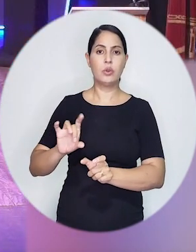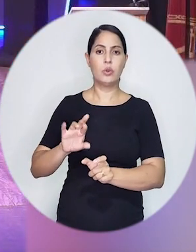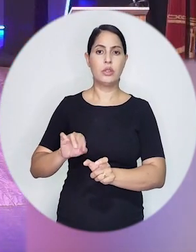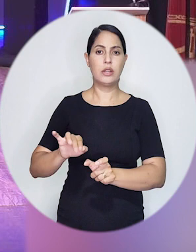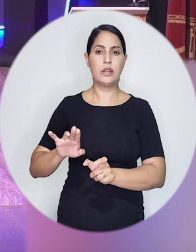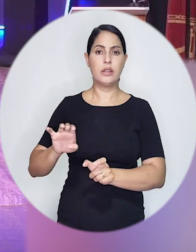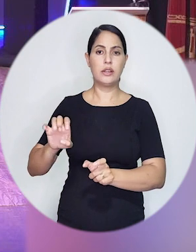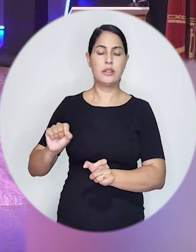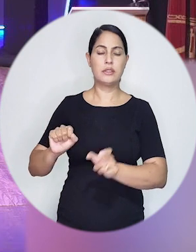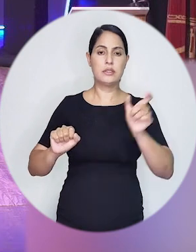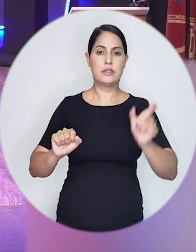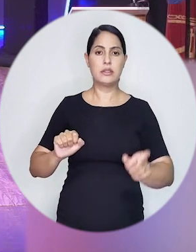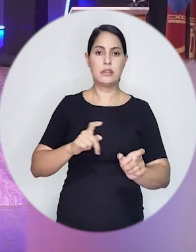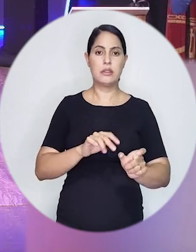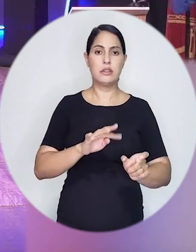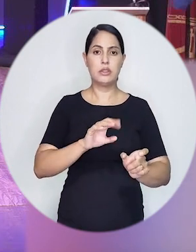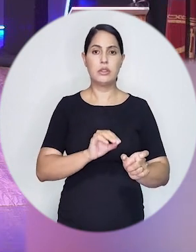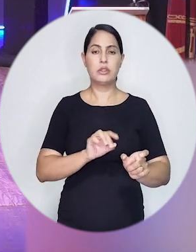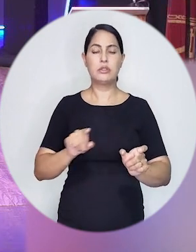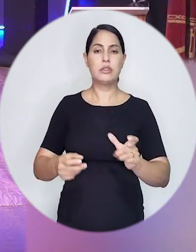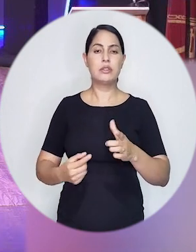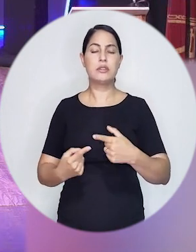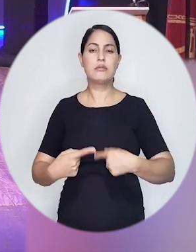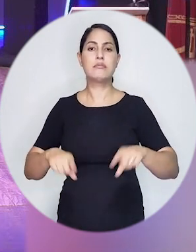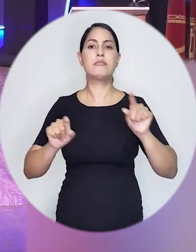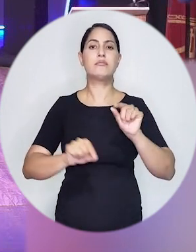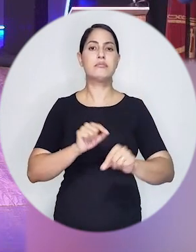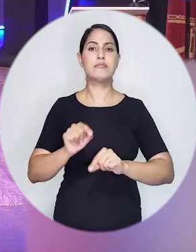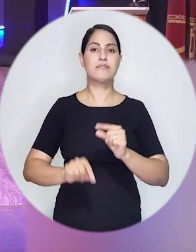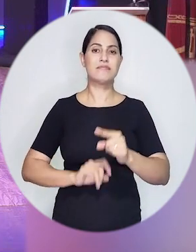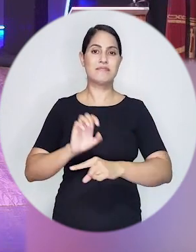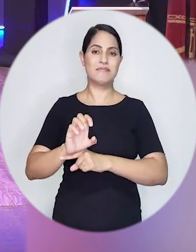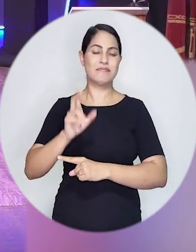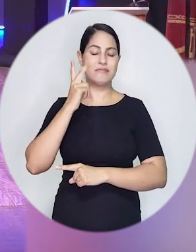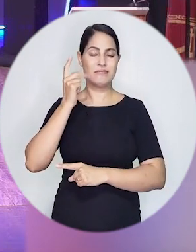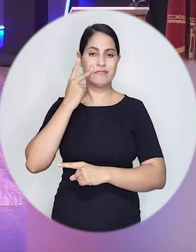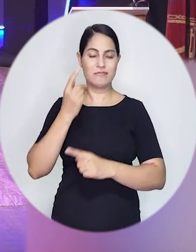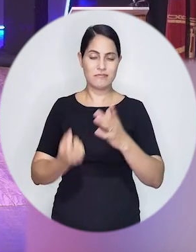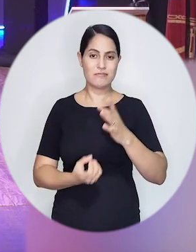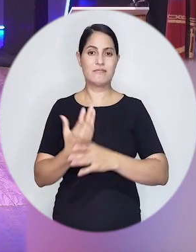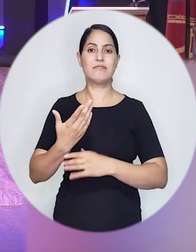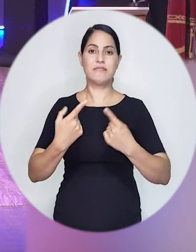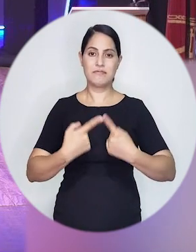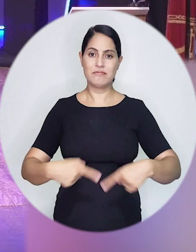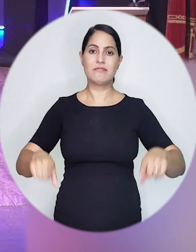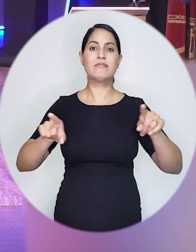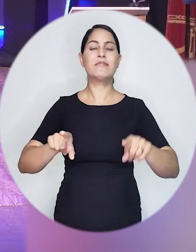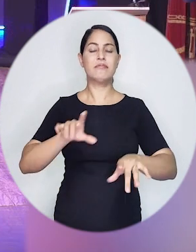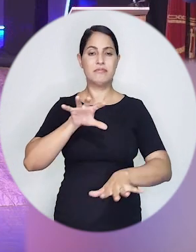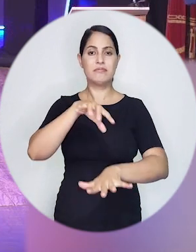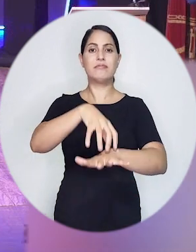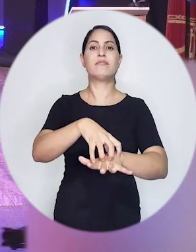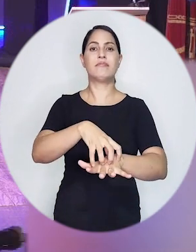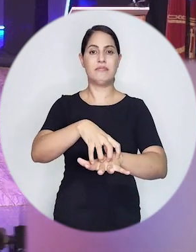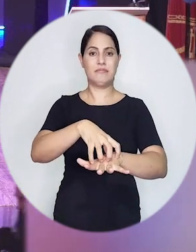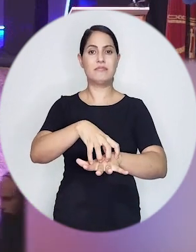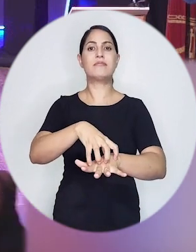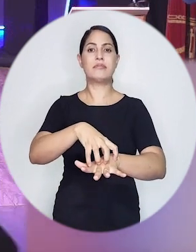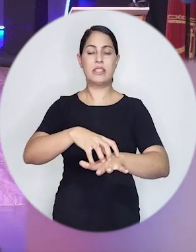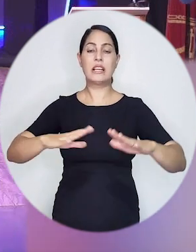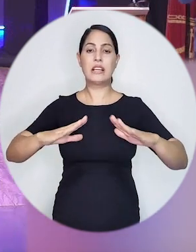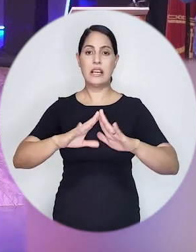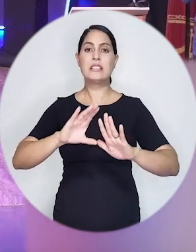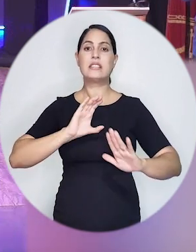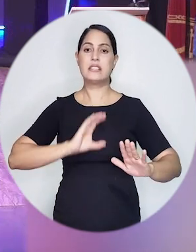de Arruda, José Martins Rodrigues e Clodoaldo Pinto, foi fundada aquela que seria a Casa da